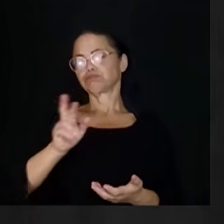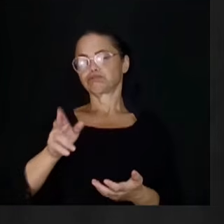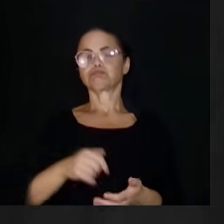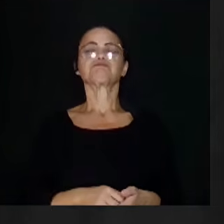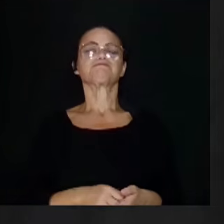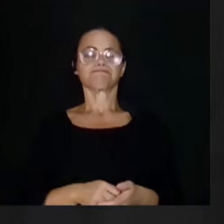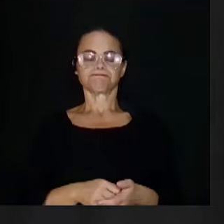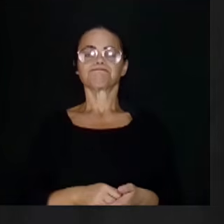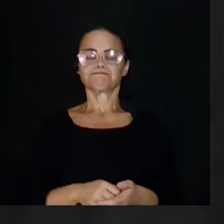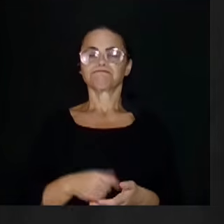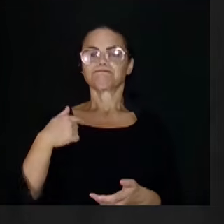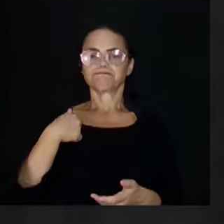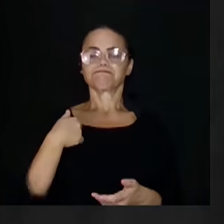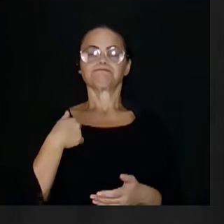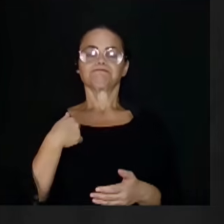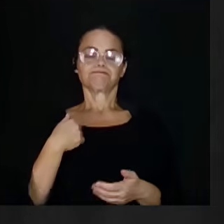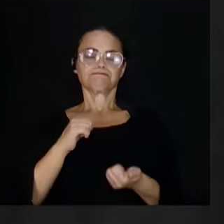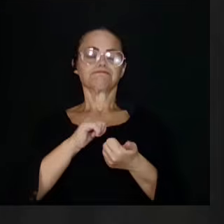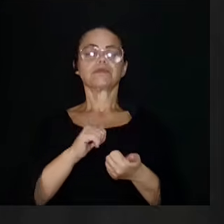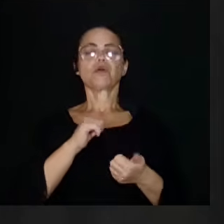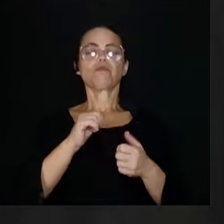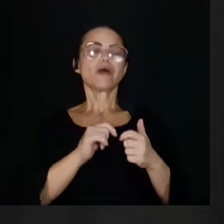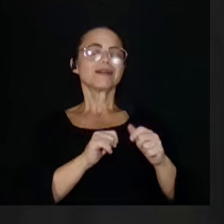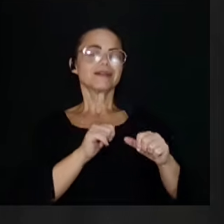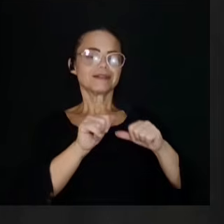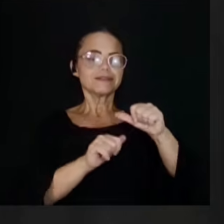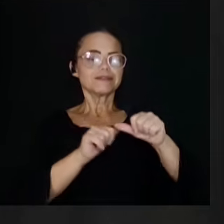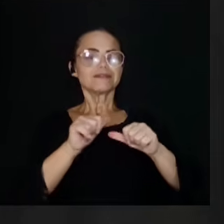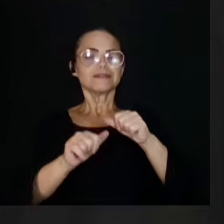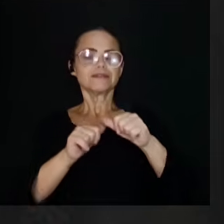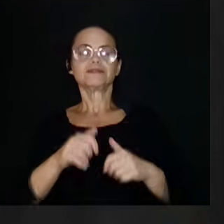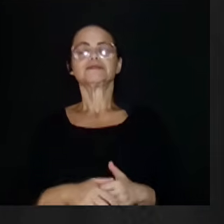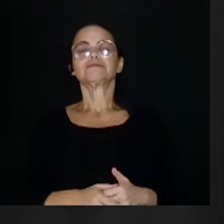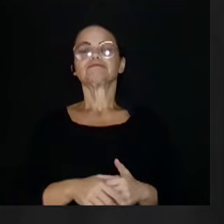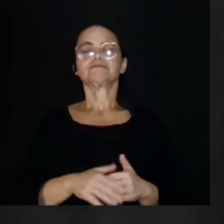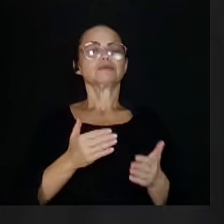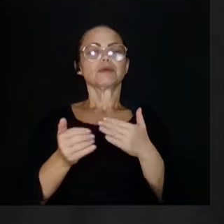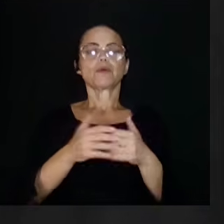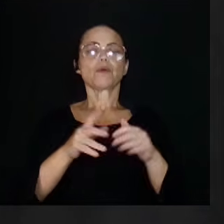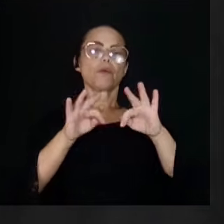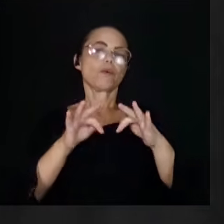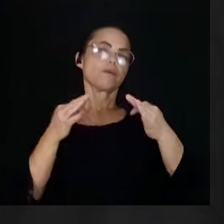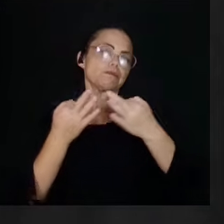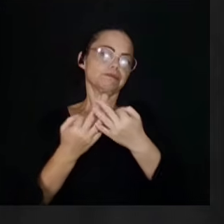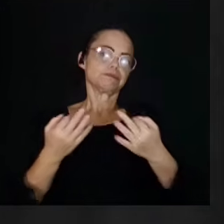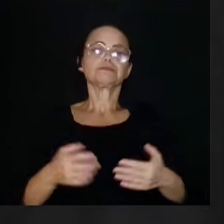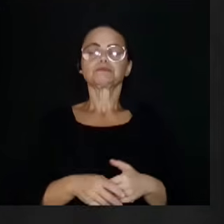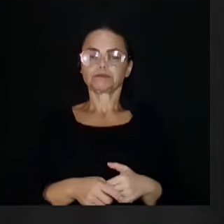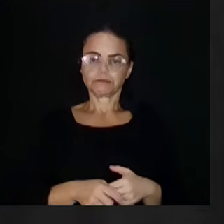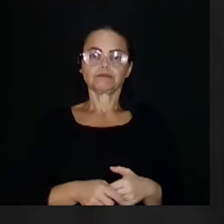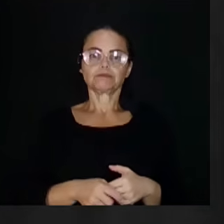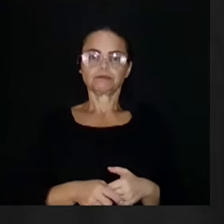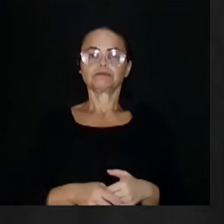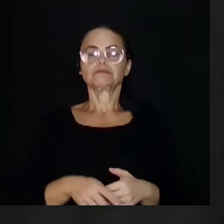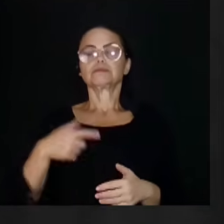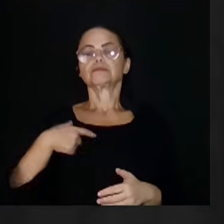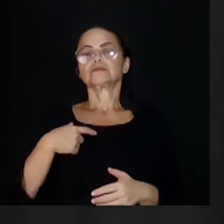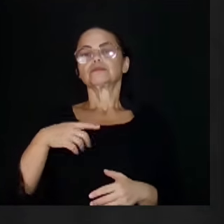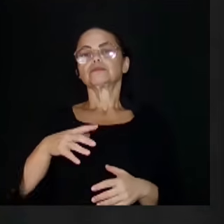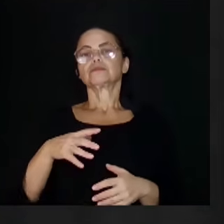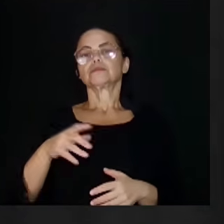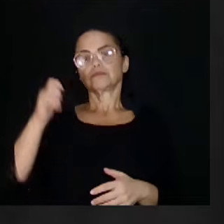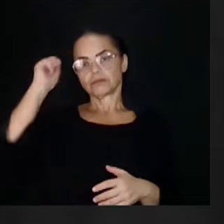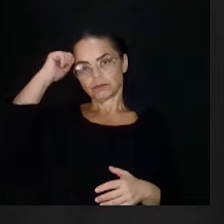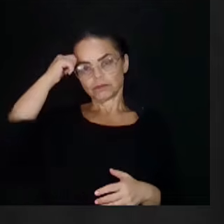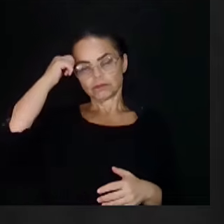que eu fui moldada. E como qualquer outra família, né, de menina preta, a gente é criado para não